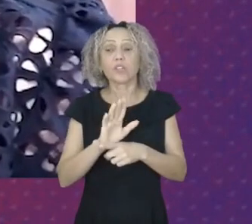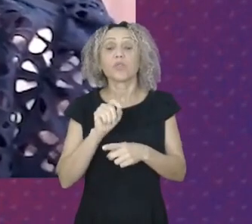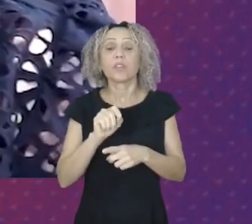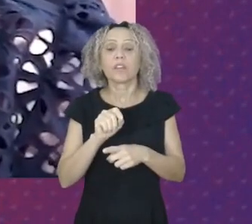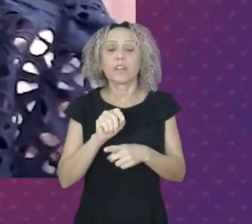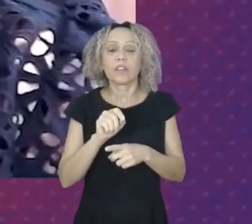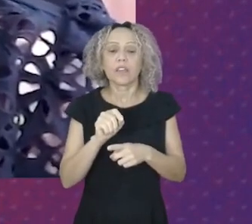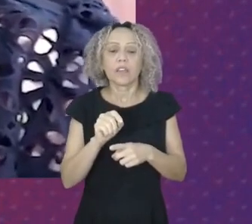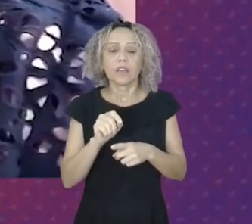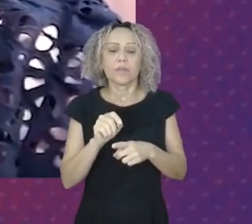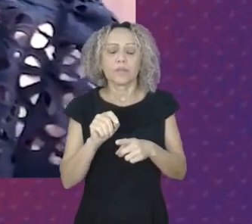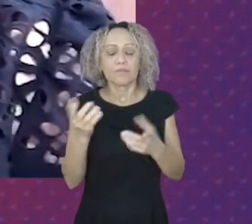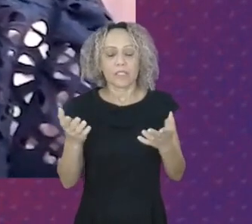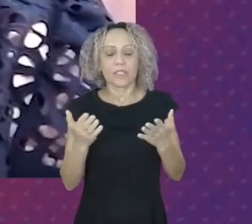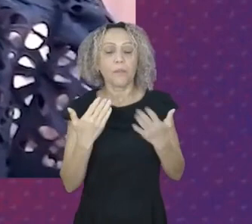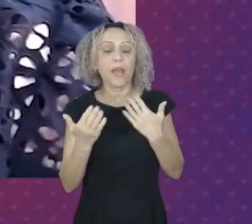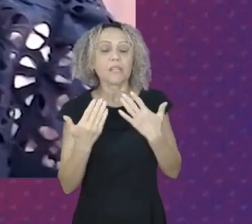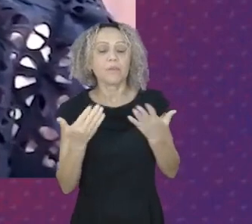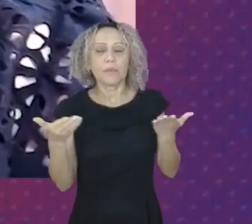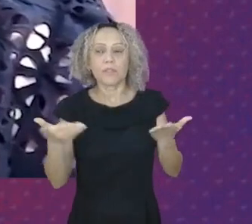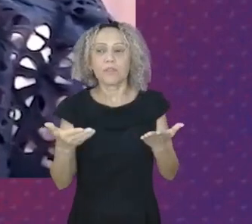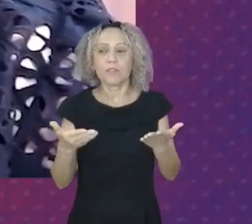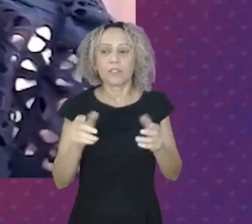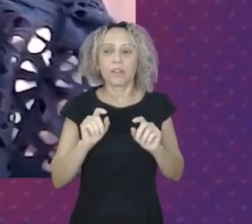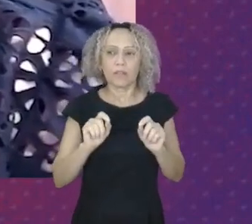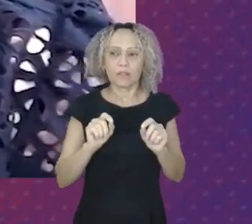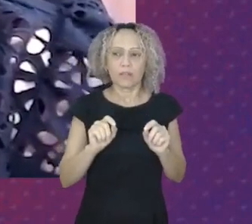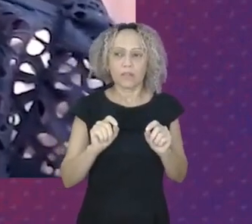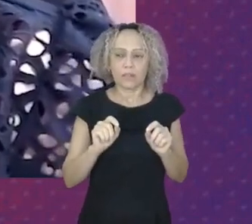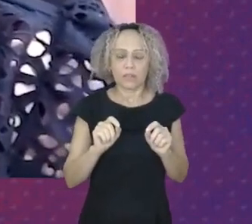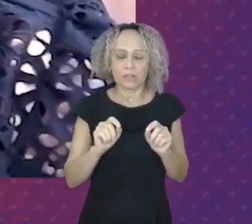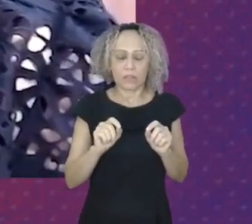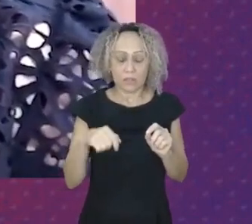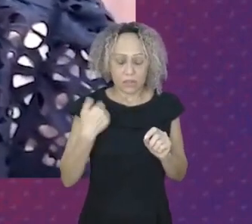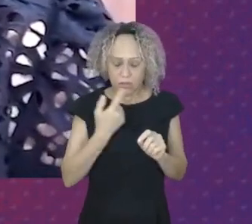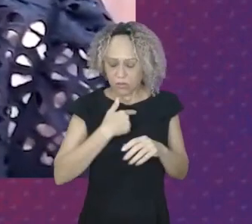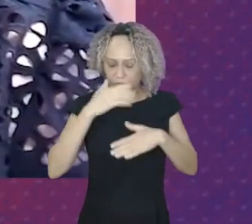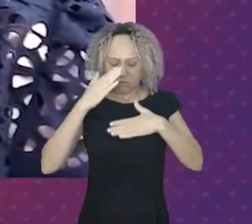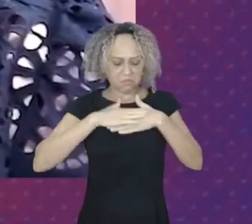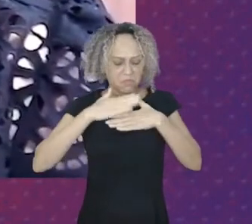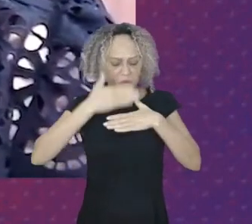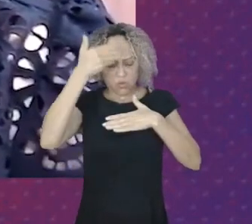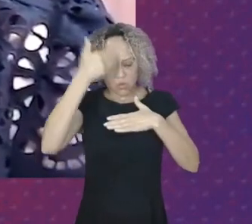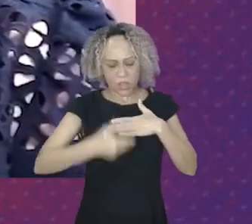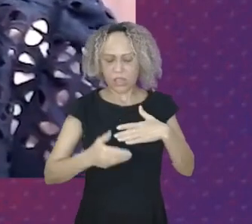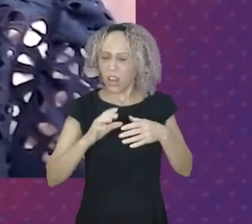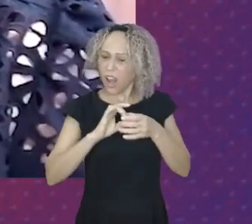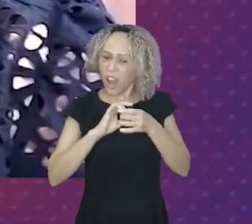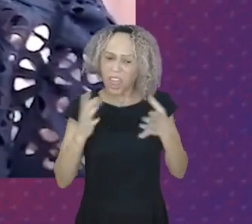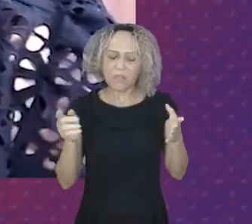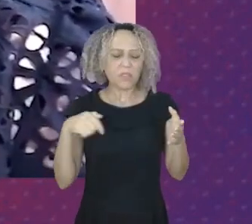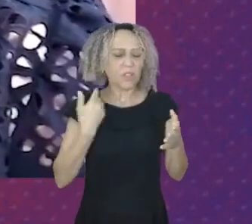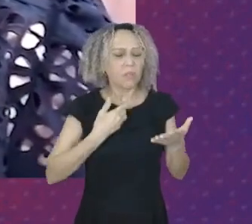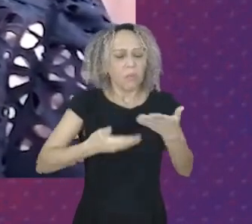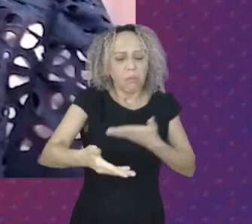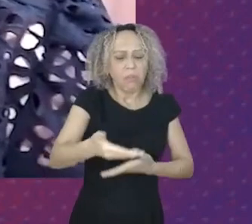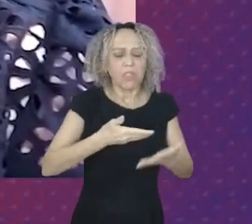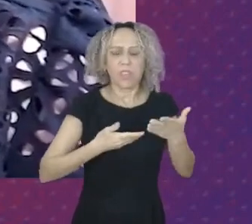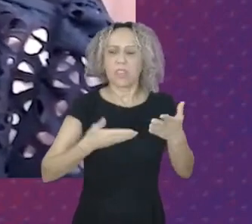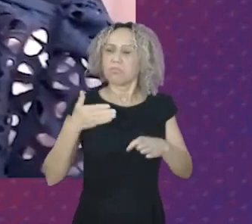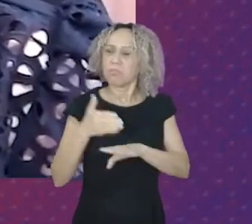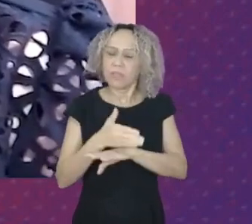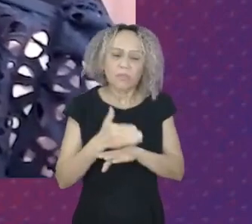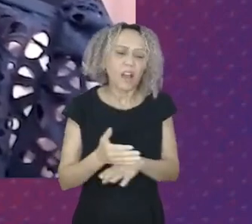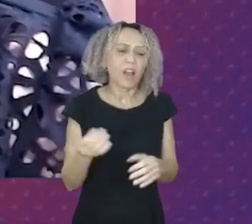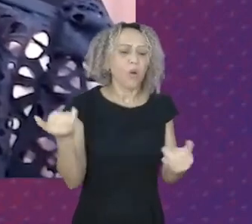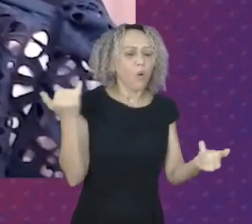nosso encontro de hoje, me colocando inteiramente à disposição para que a gente possa participar de